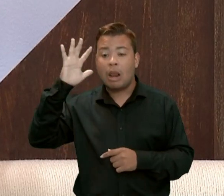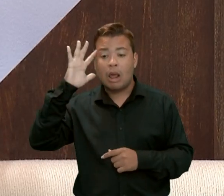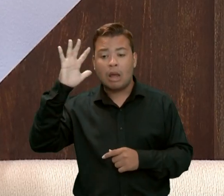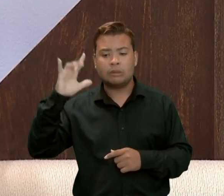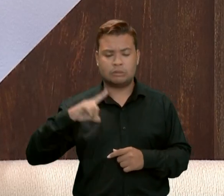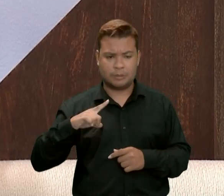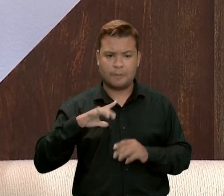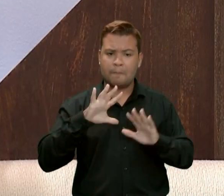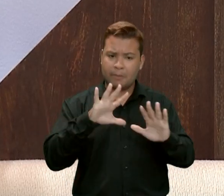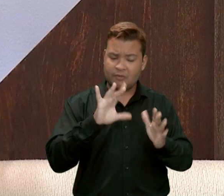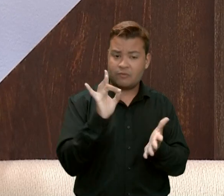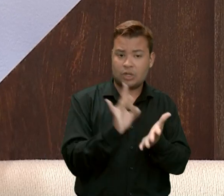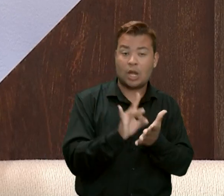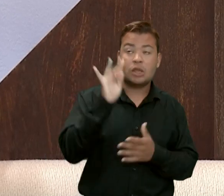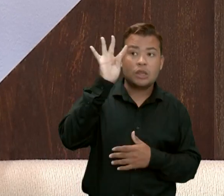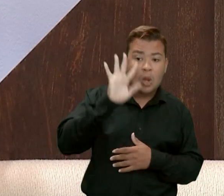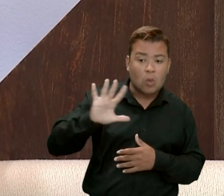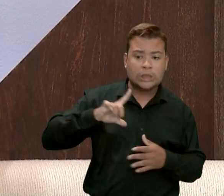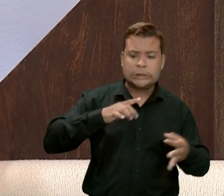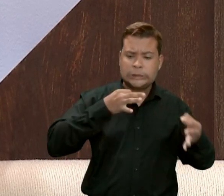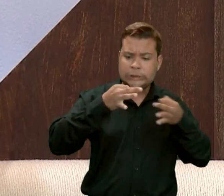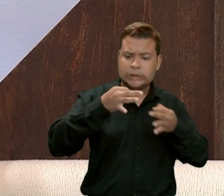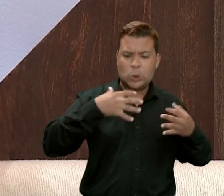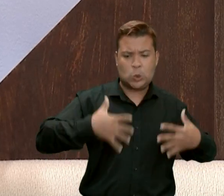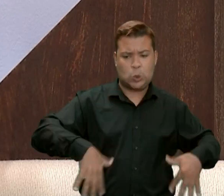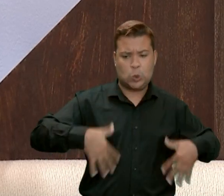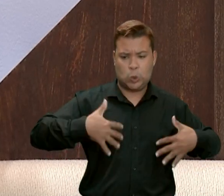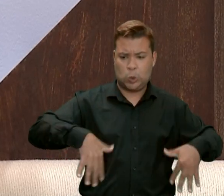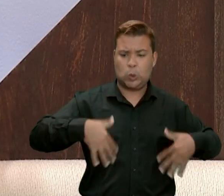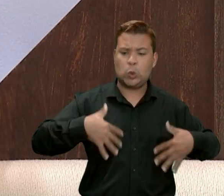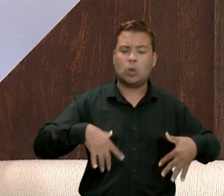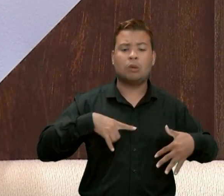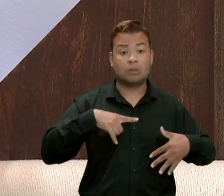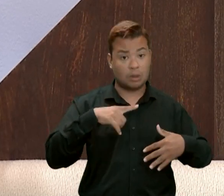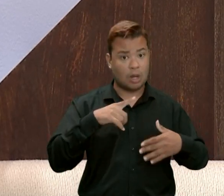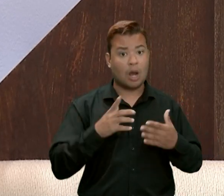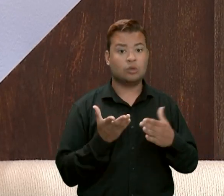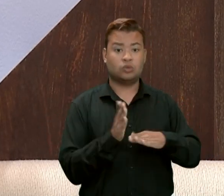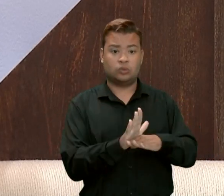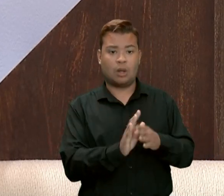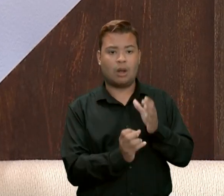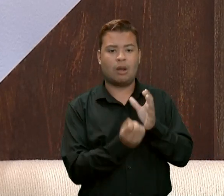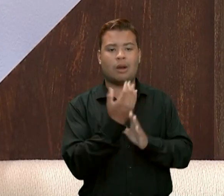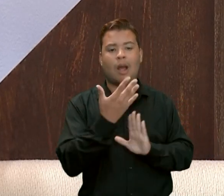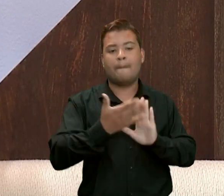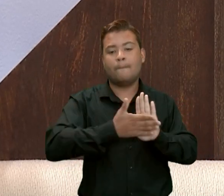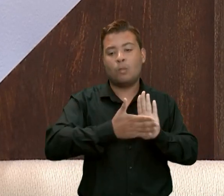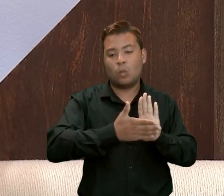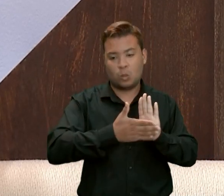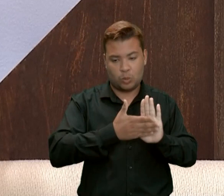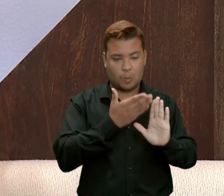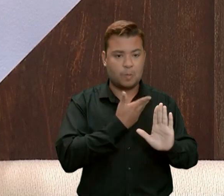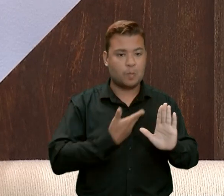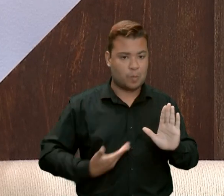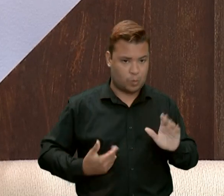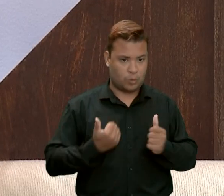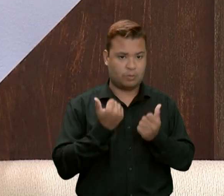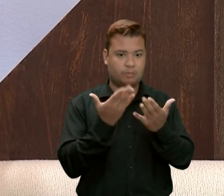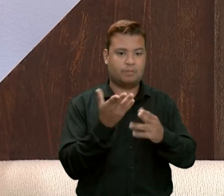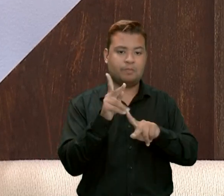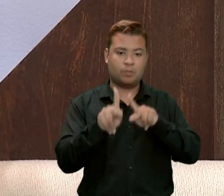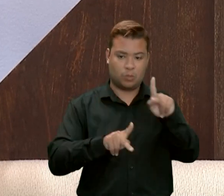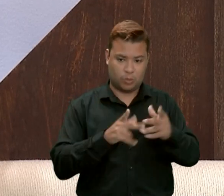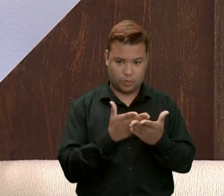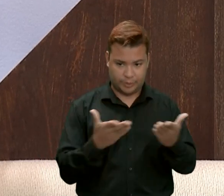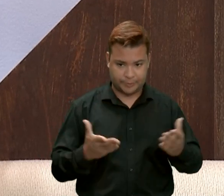teórica poderosa também e que acaba definindo políticas públicas, não é? Então esse é um foco de... Agora, o nosso programa, nós